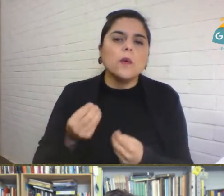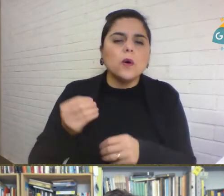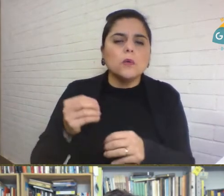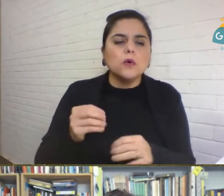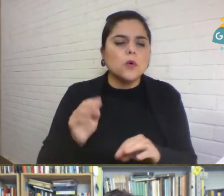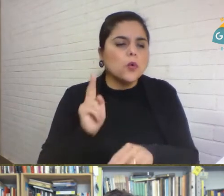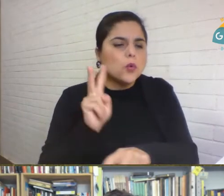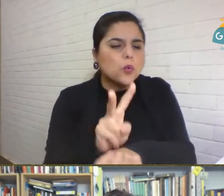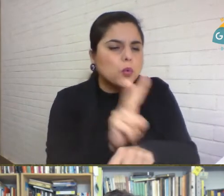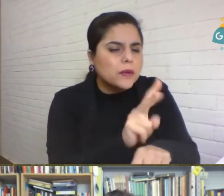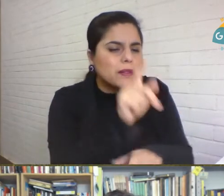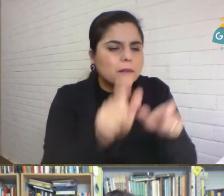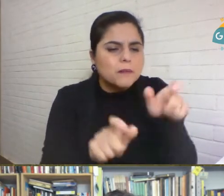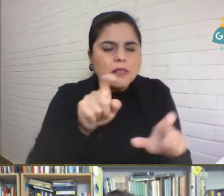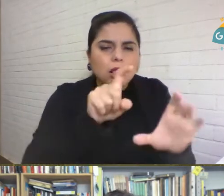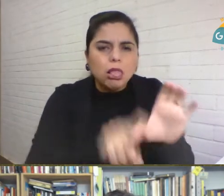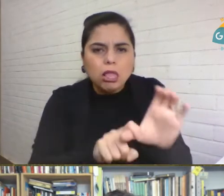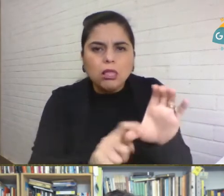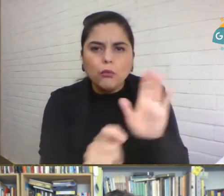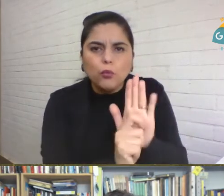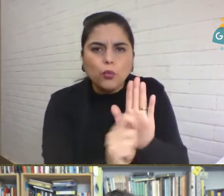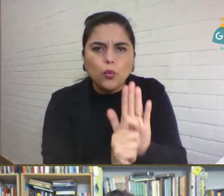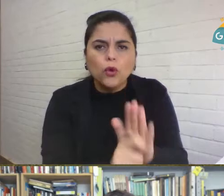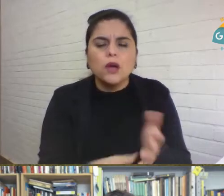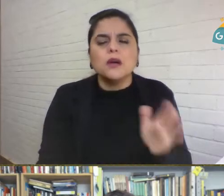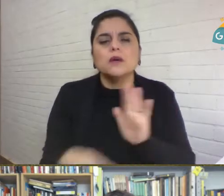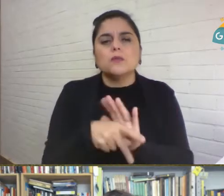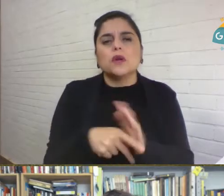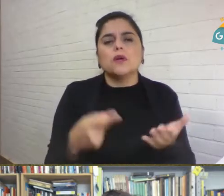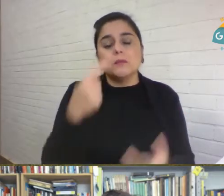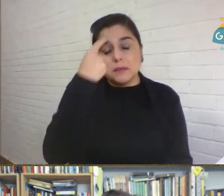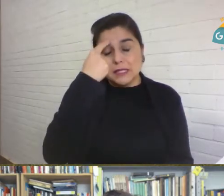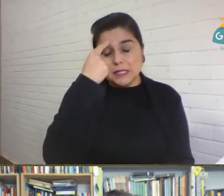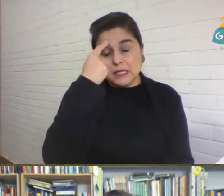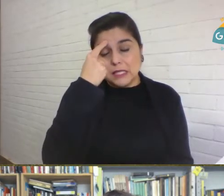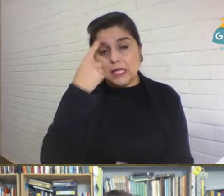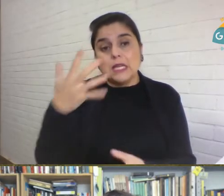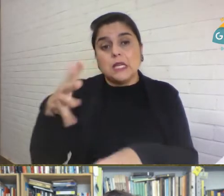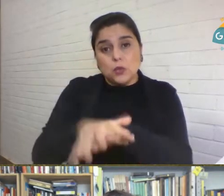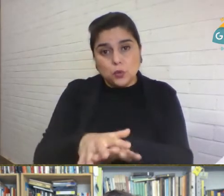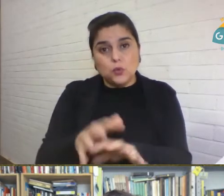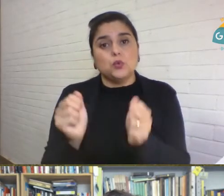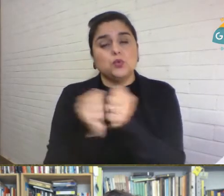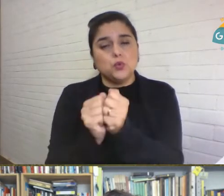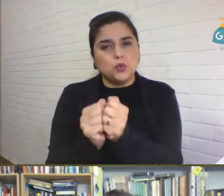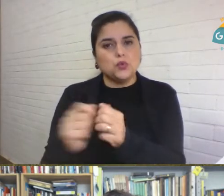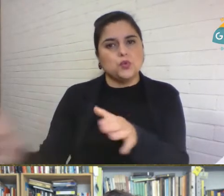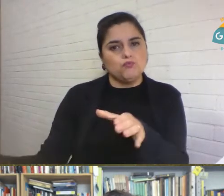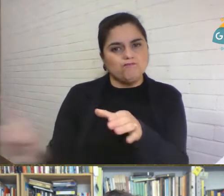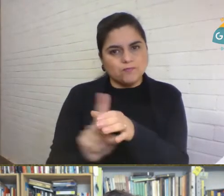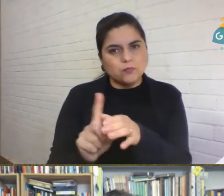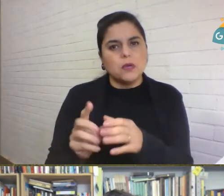tratamento, incluindo naturalmente a aceitação ou a